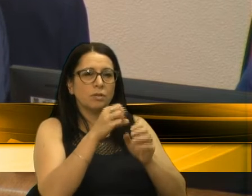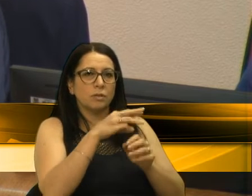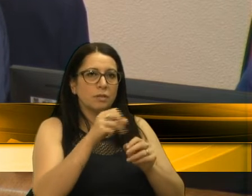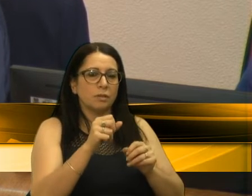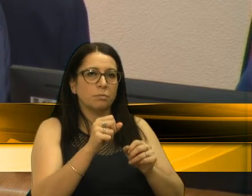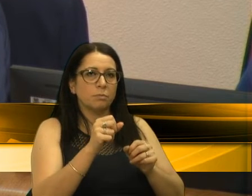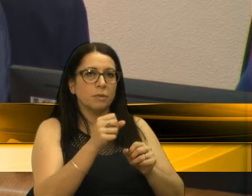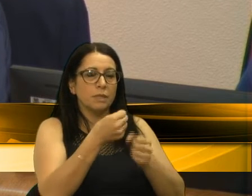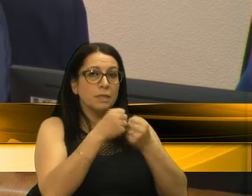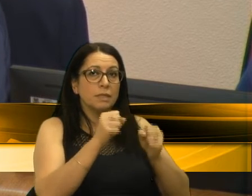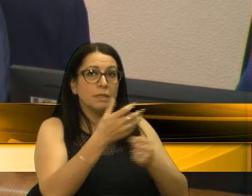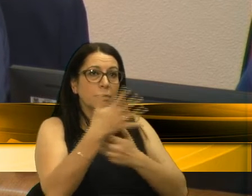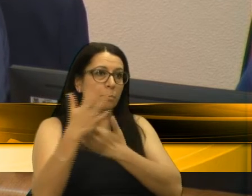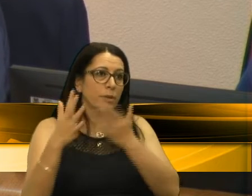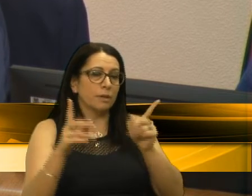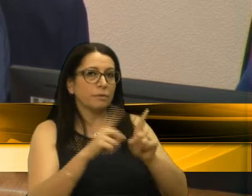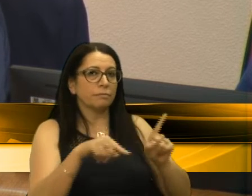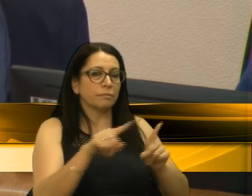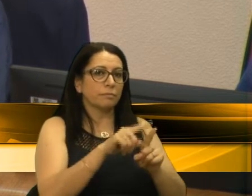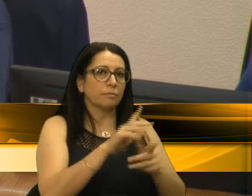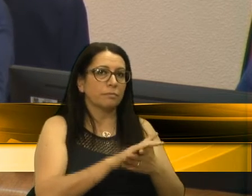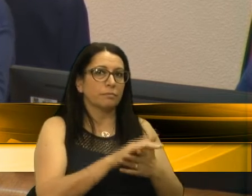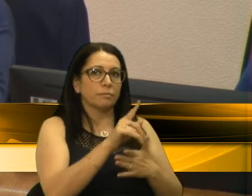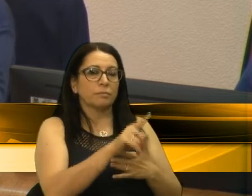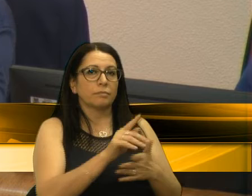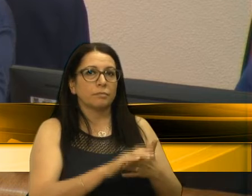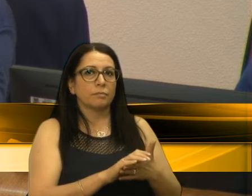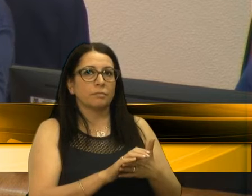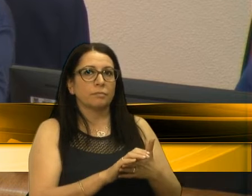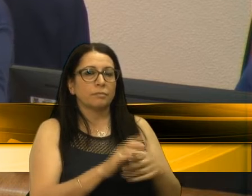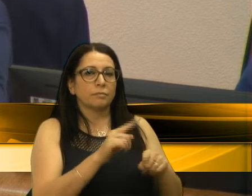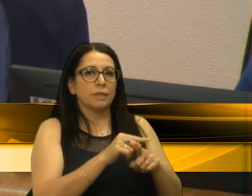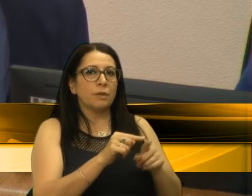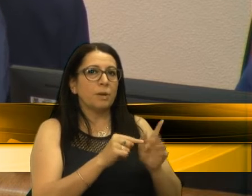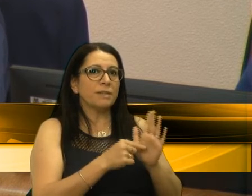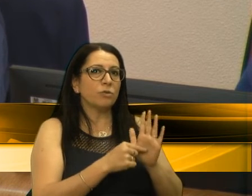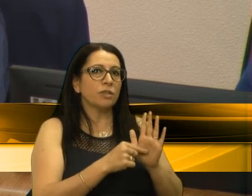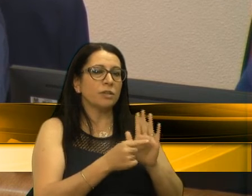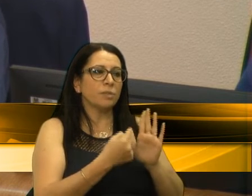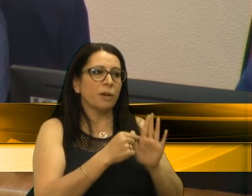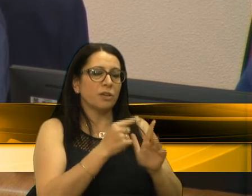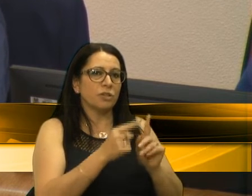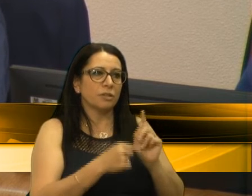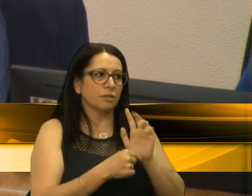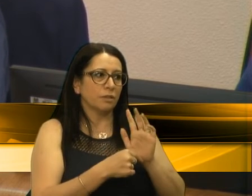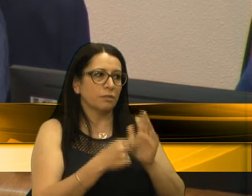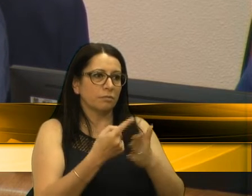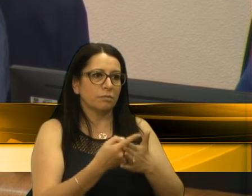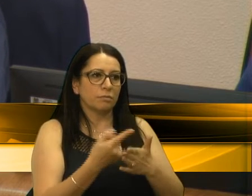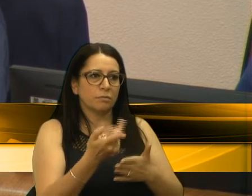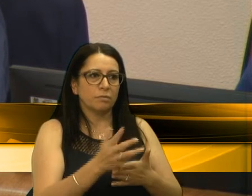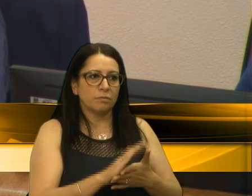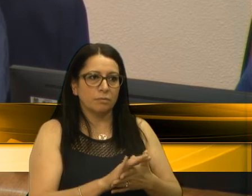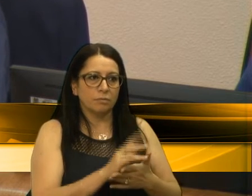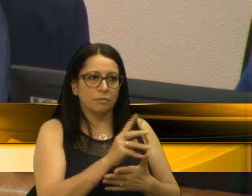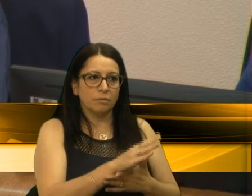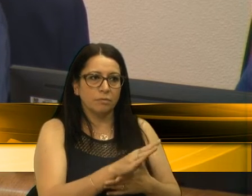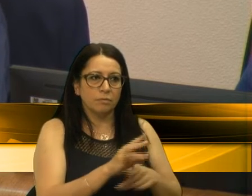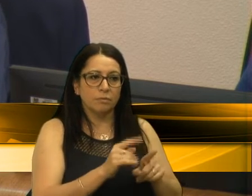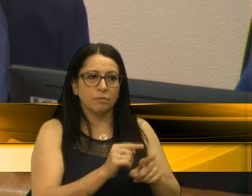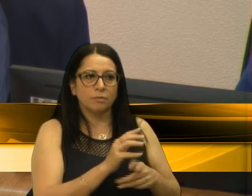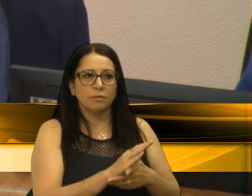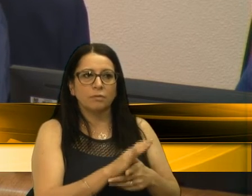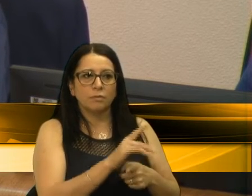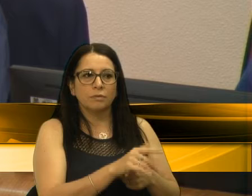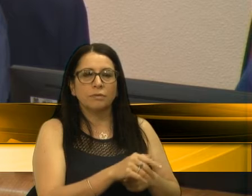Então, para a cultura, a gente faz primeiro a manifestação da análise quanto ao viés cultural do evento, se sim ou não. Posteriormente, então, sendo na Praça das Feiras, a agenda dessa